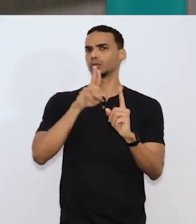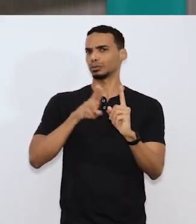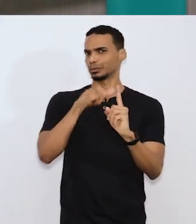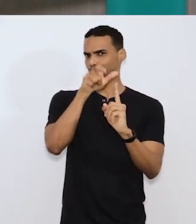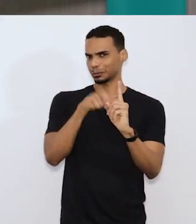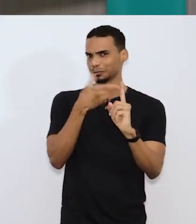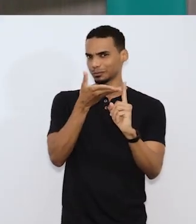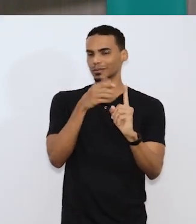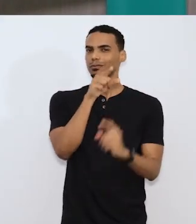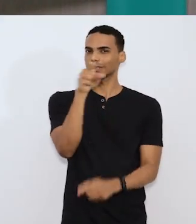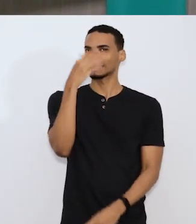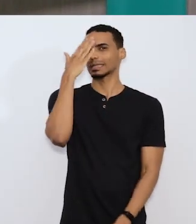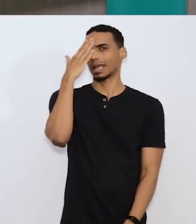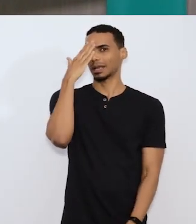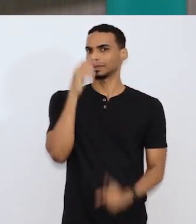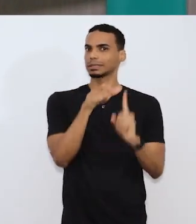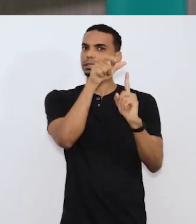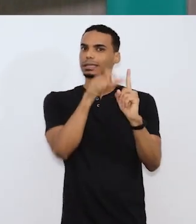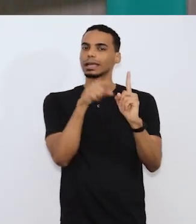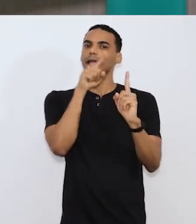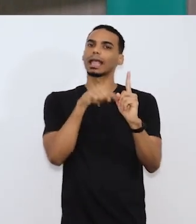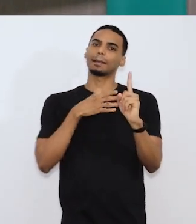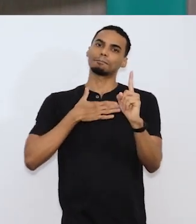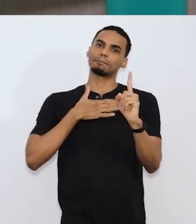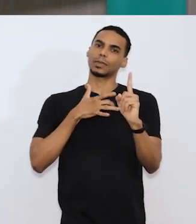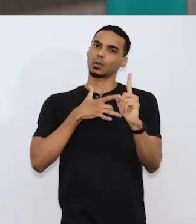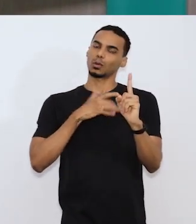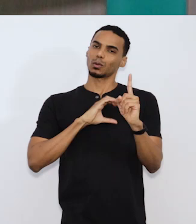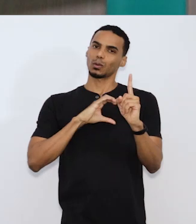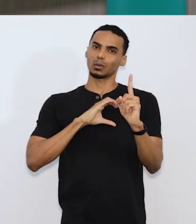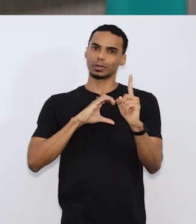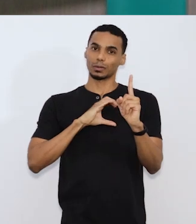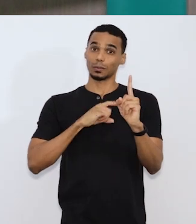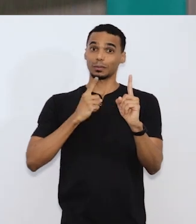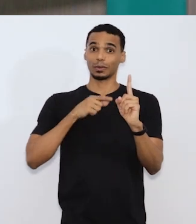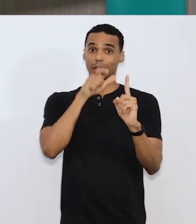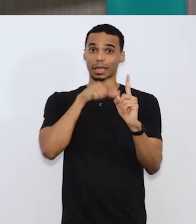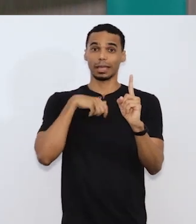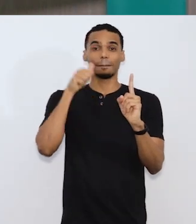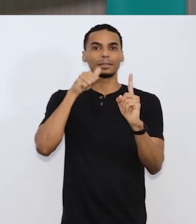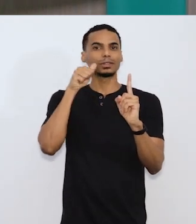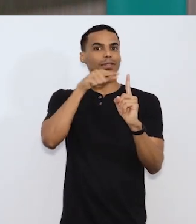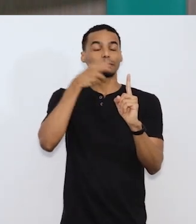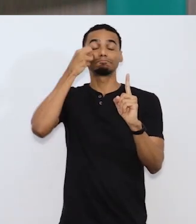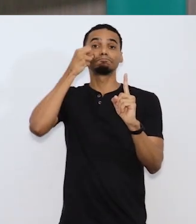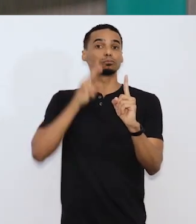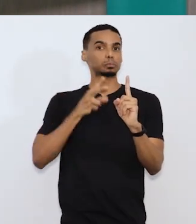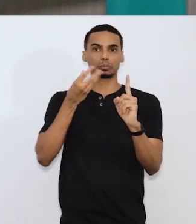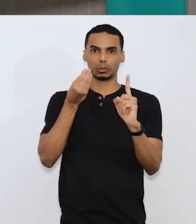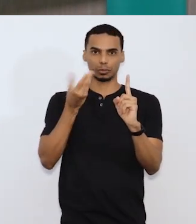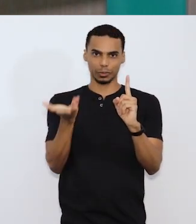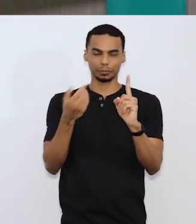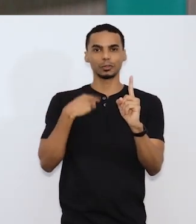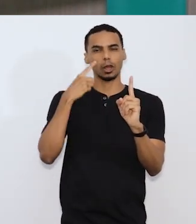Mafalda. Então vocês já sabem que essa personagem é uma personagem do meu coração, porque essa menina é uma menina muito esperta. Olha